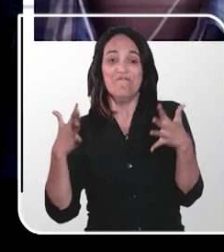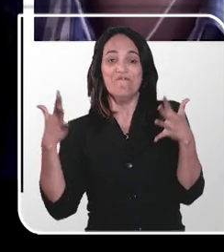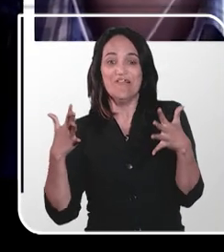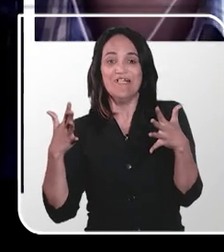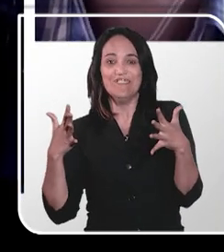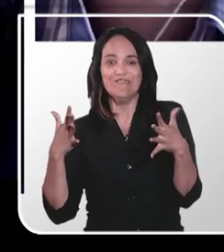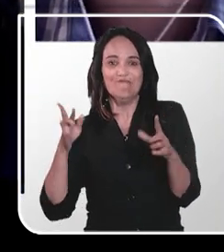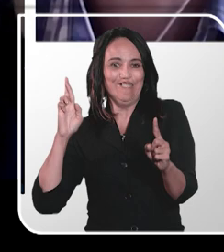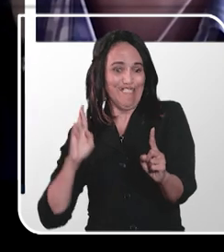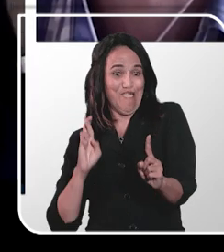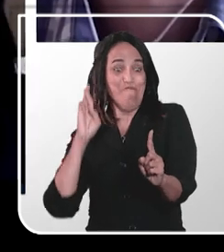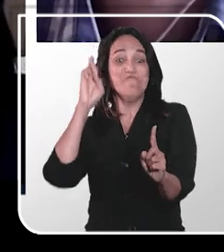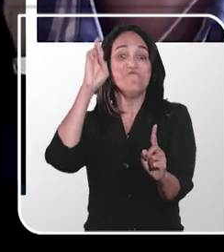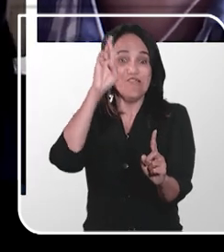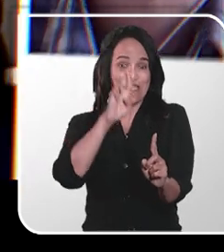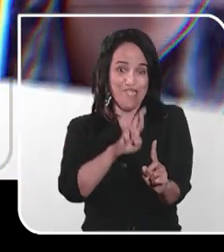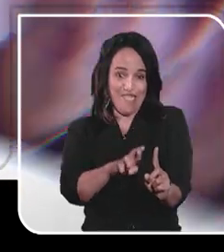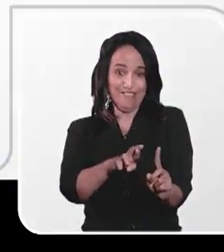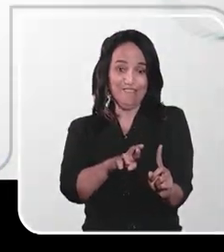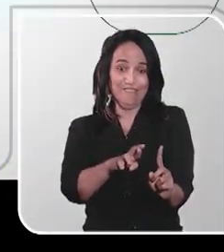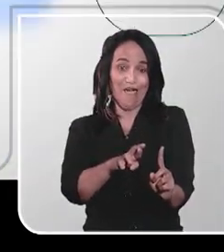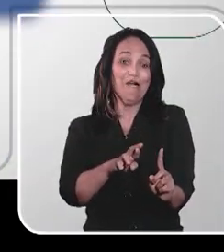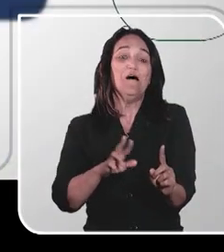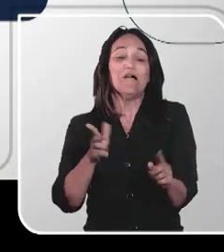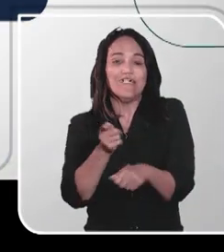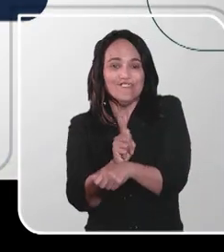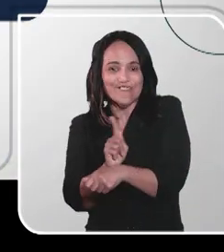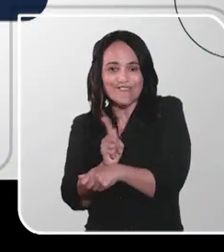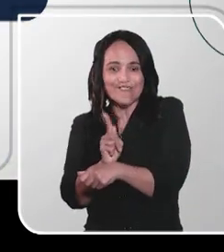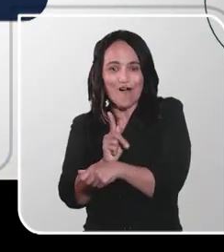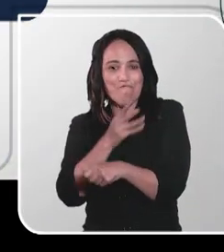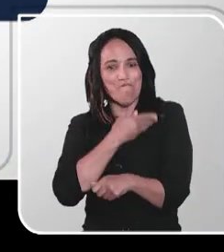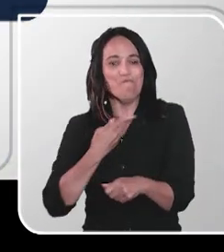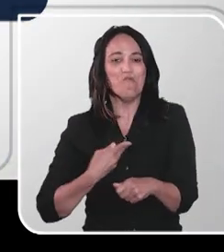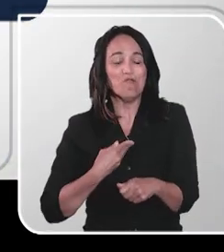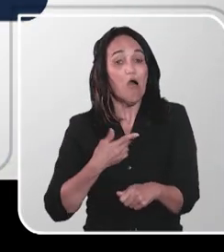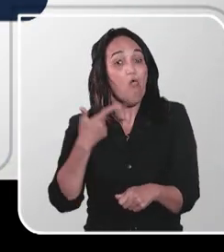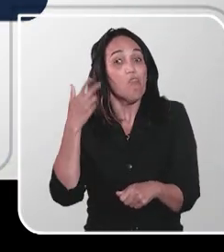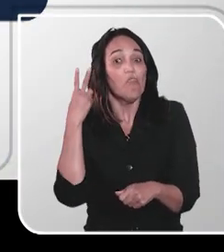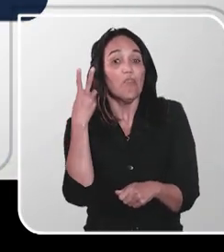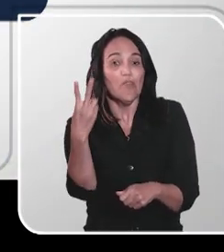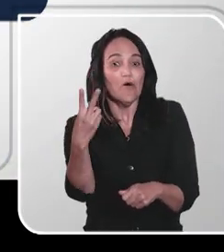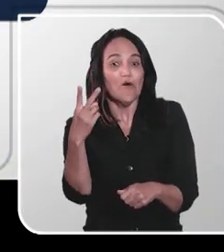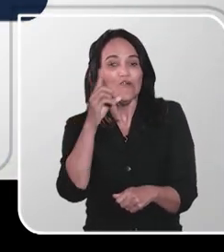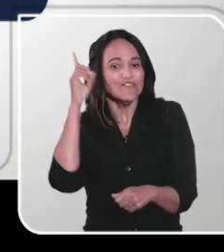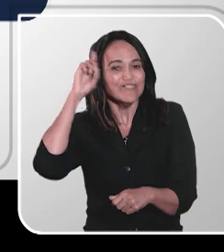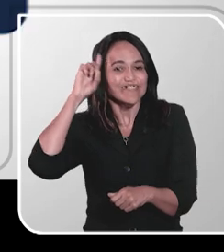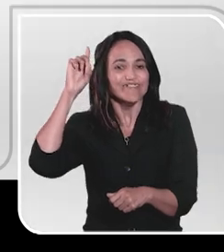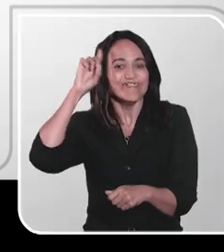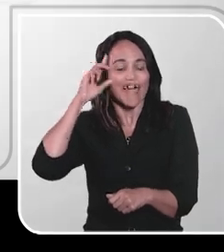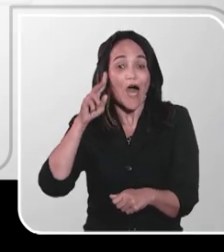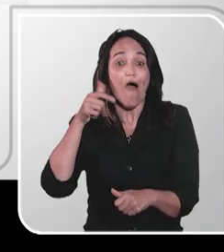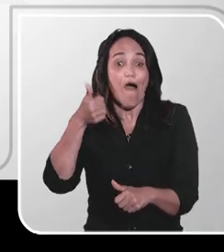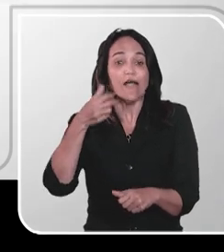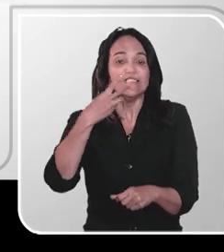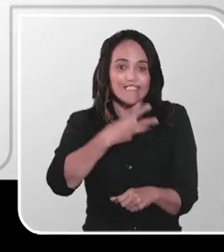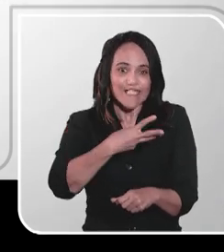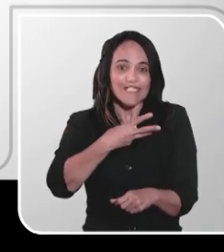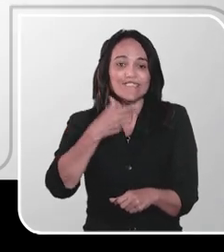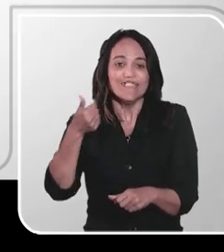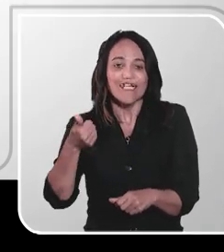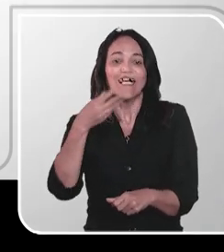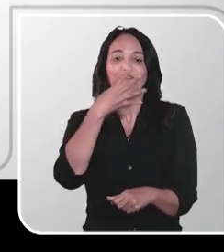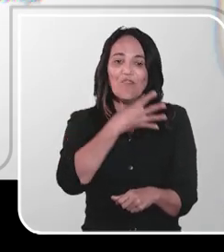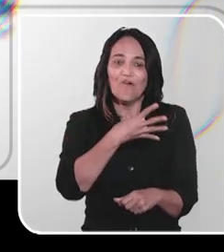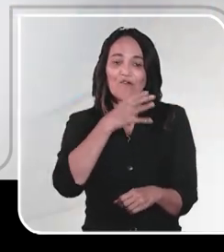em sustentabilidade na gestão pública. Serão 2 dias de palestras, 13 e 14 de junho, com transmissão ao